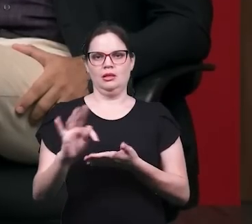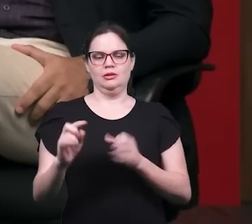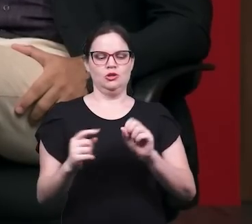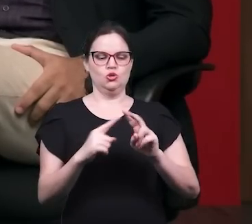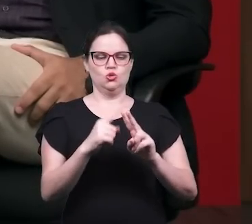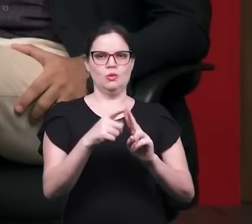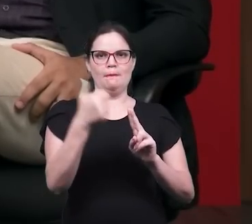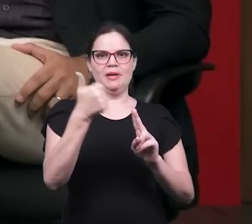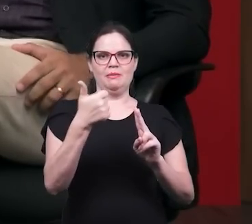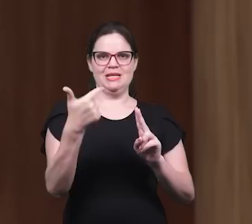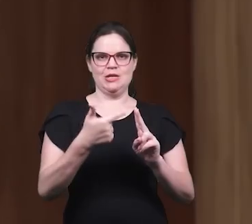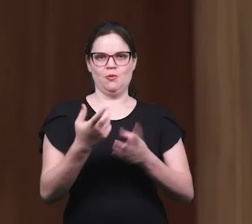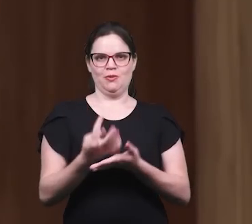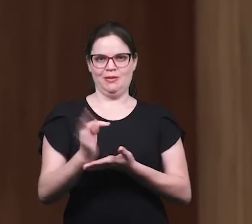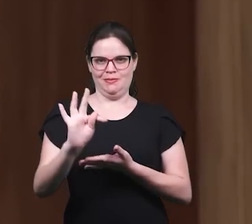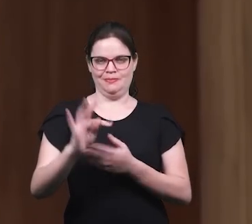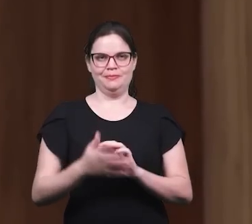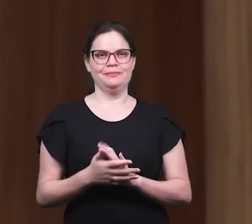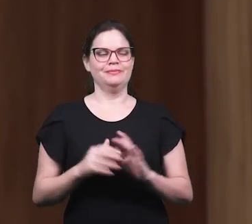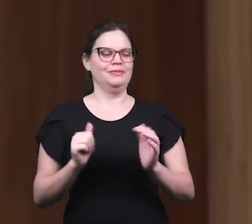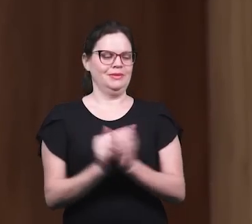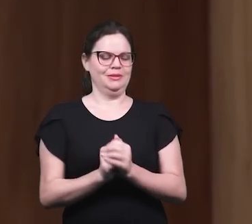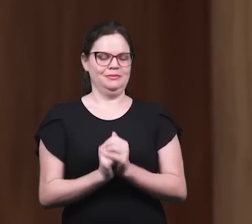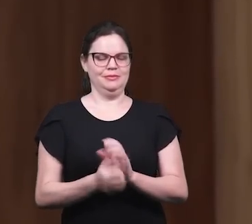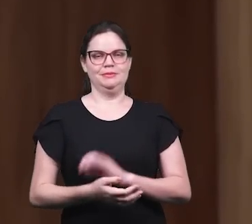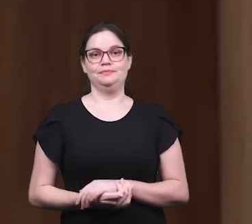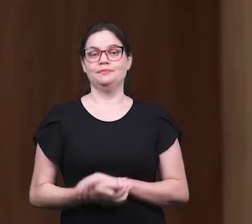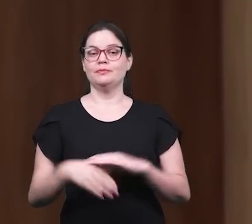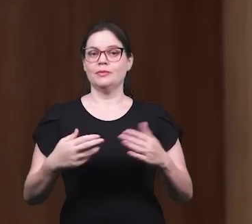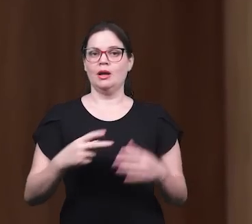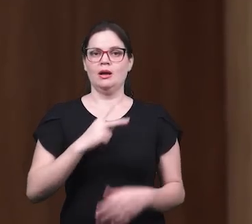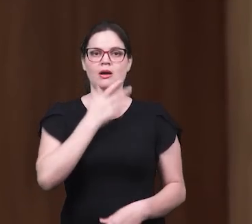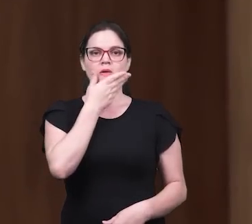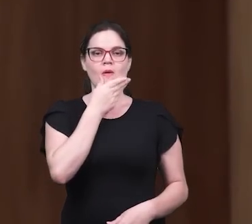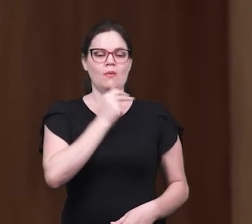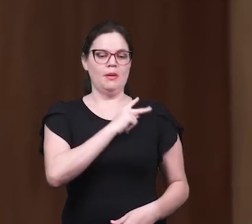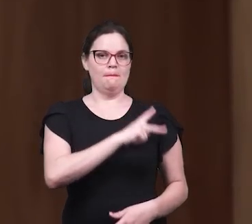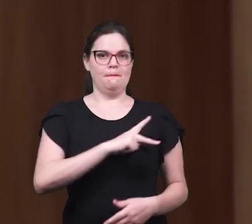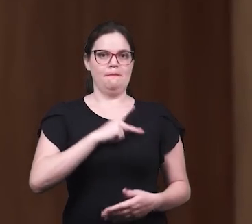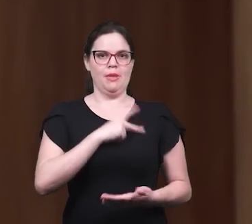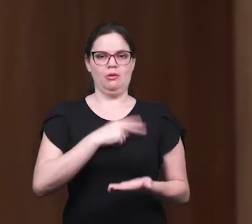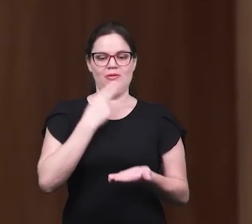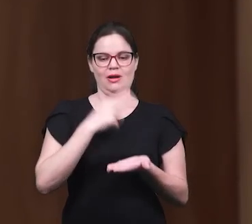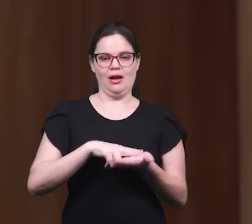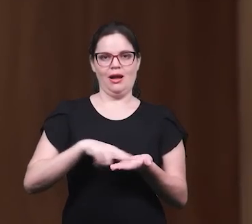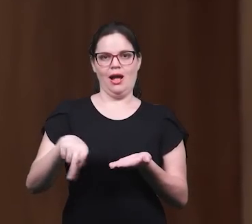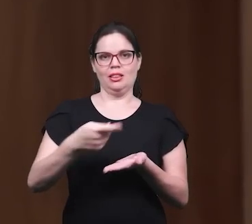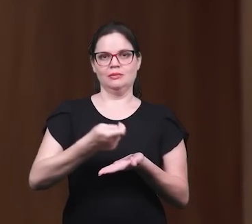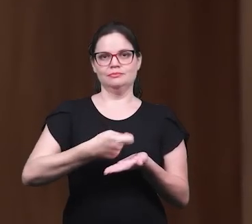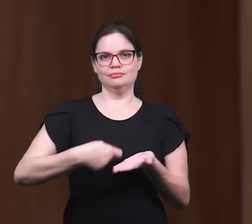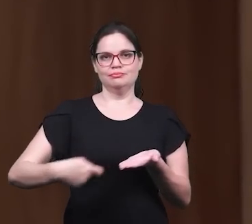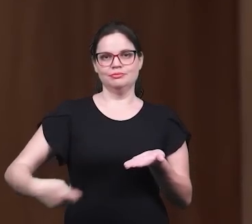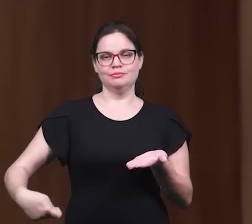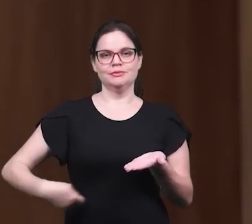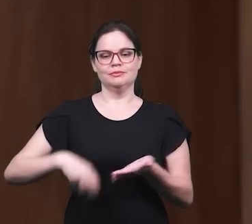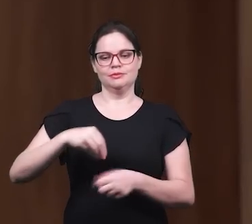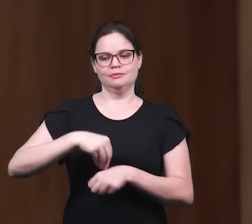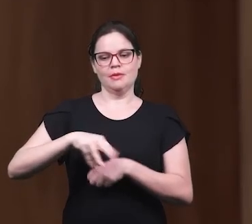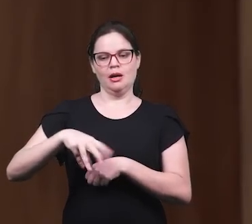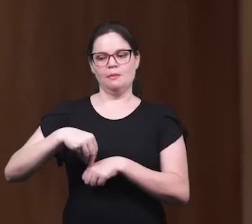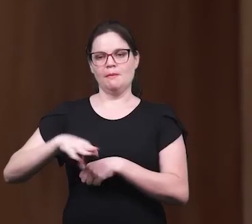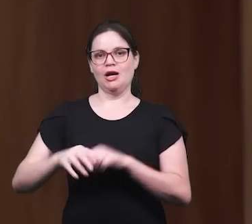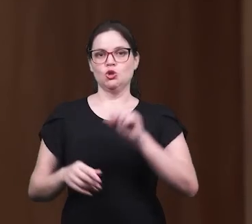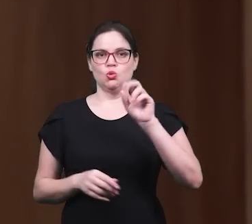dessas 2 cartas. Amém. Bom, há 2 cartas, então, endereçadas aos Tessalonicenses. Paulo, quando vai escrever